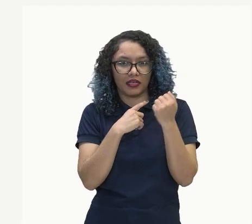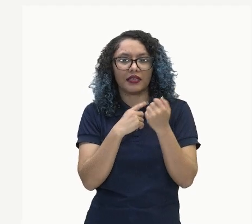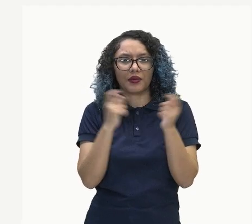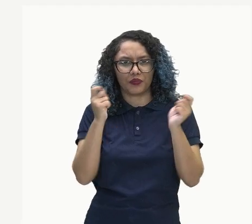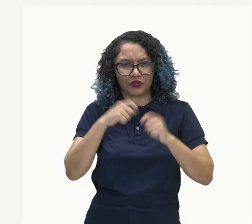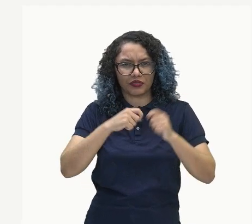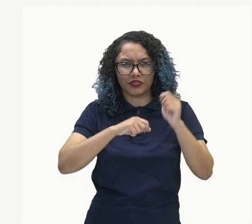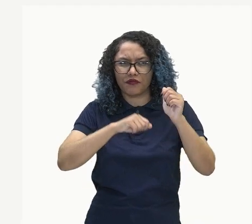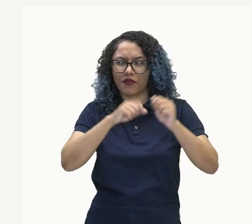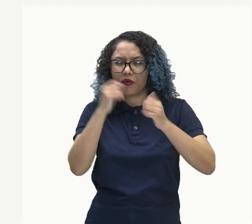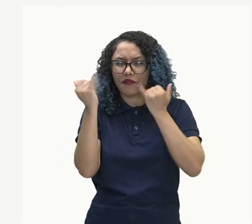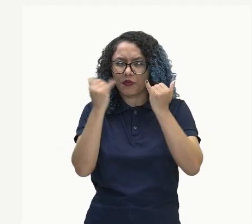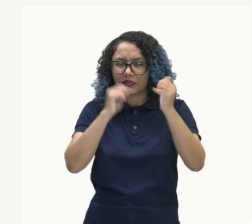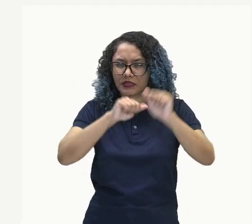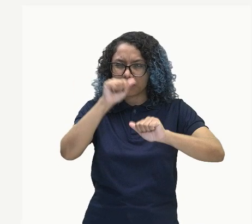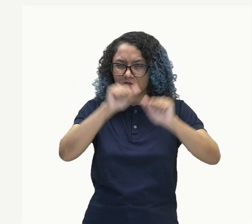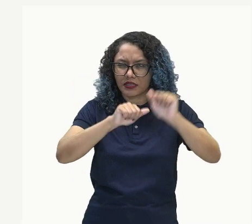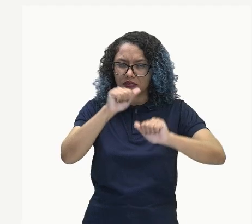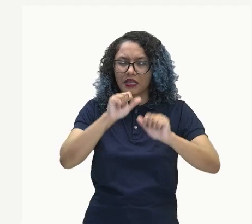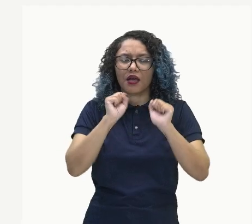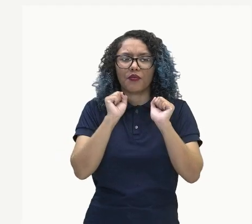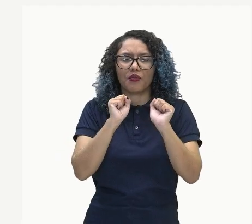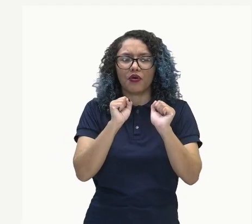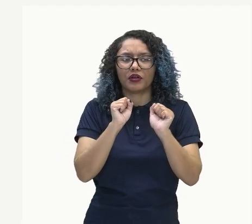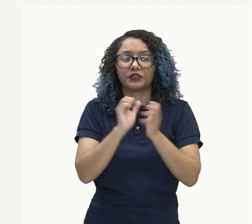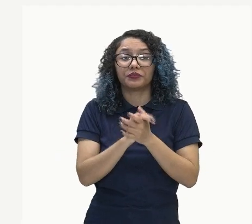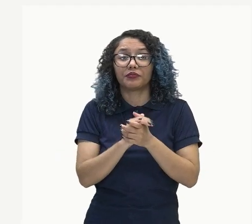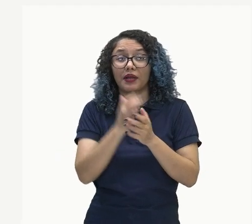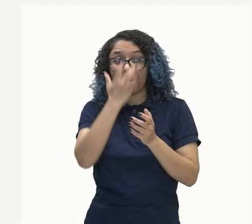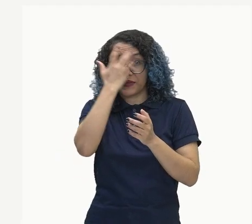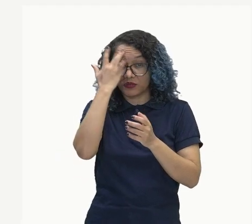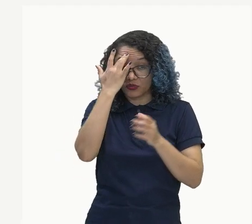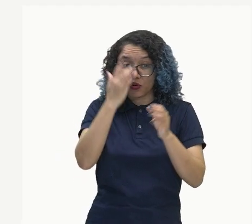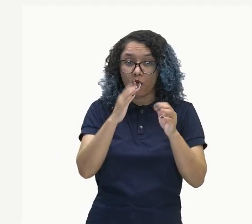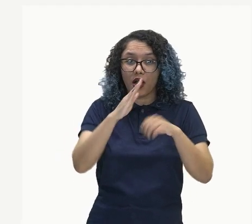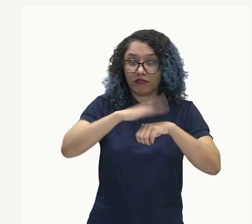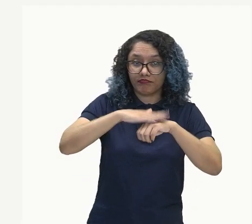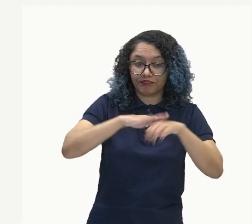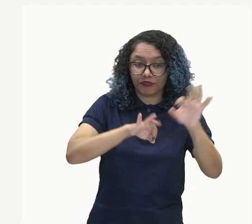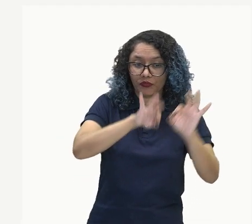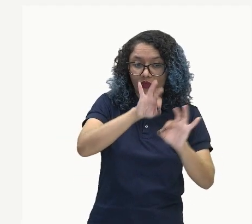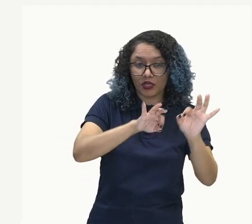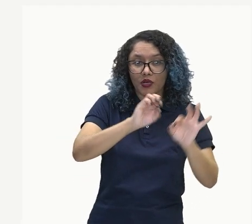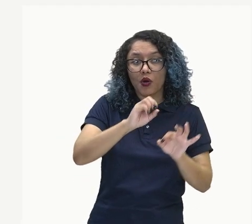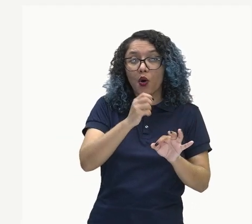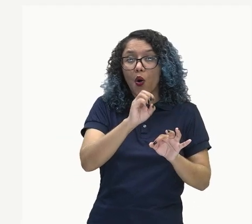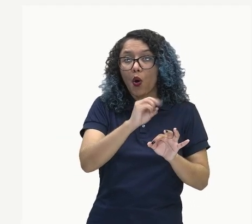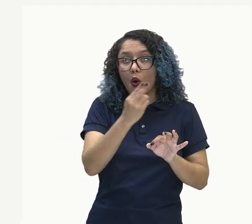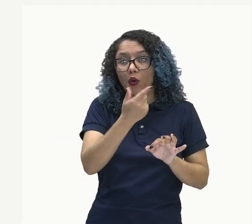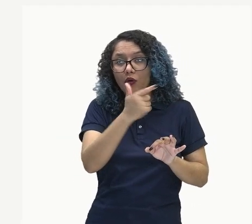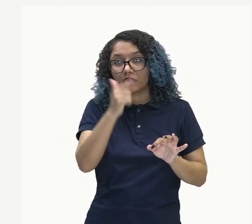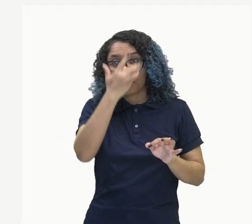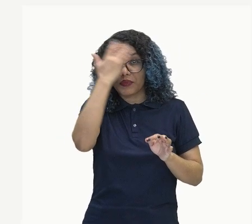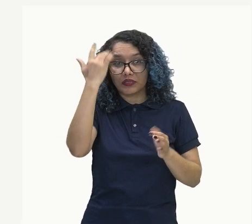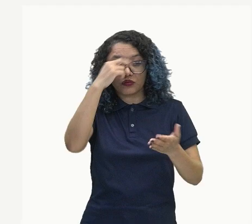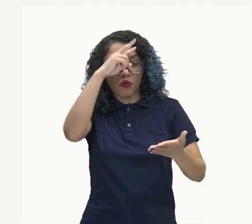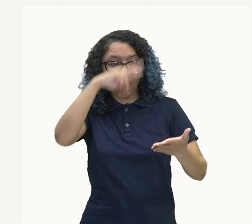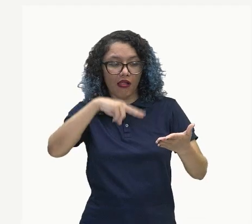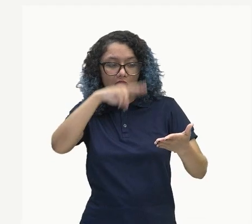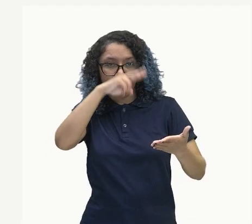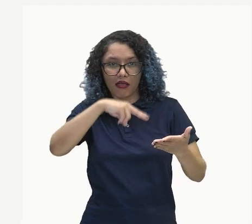tá? Tanto para benefício de quem está produzindo, quanto para aqueles que estão recebendo a informação,